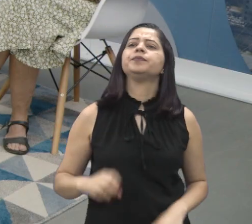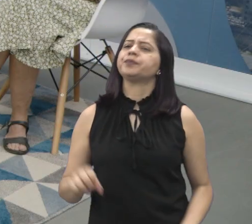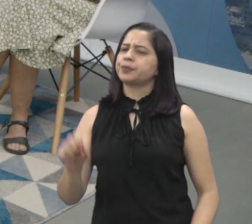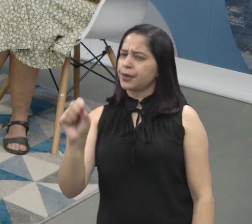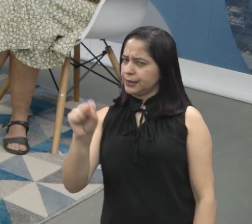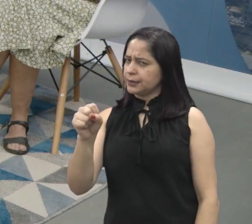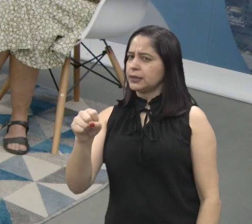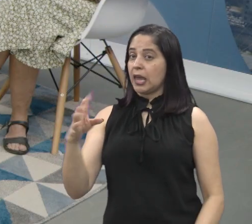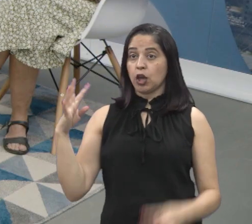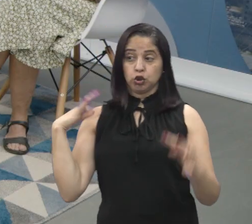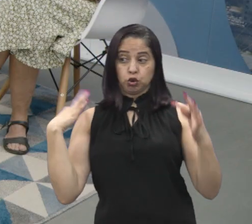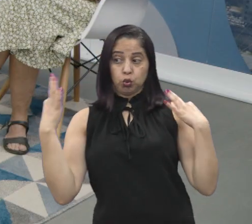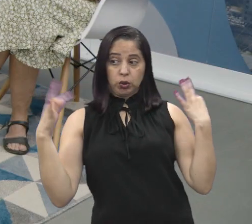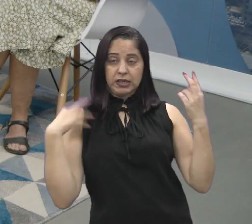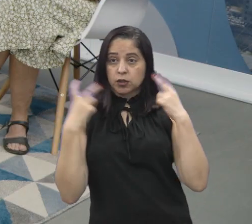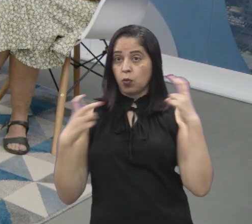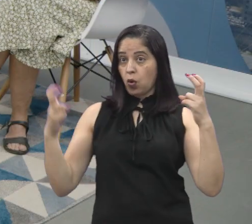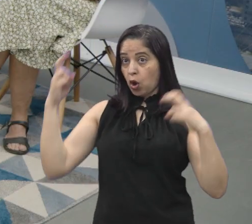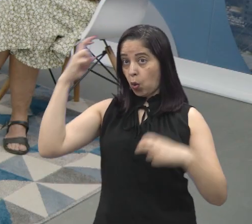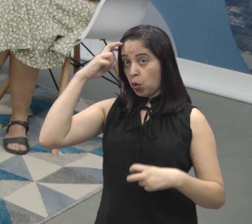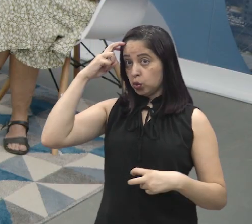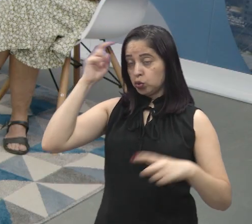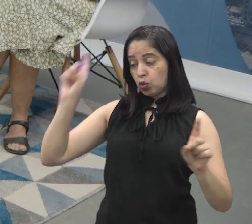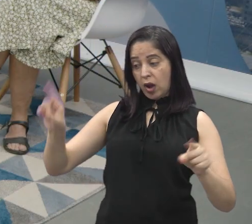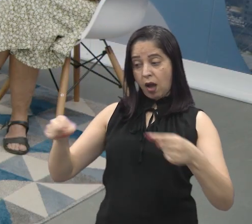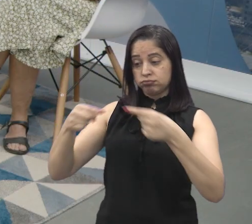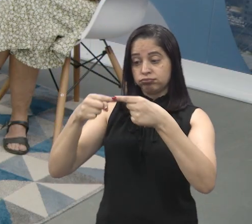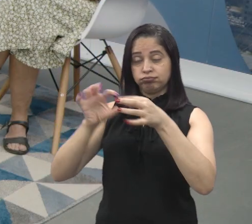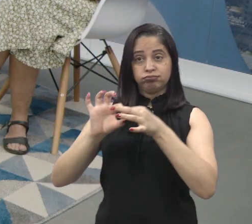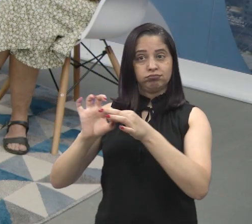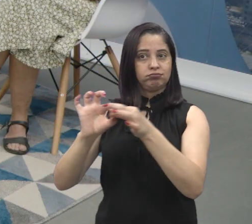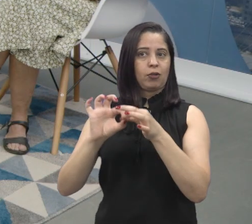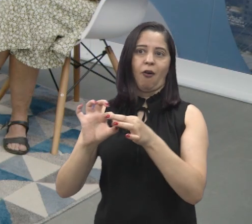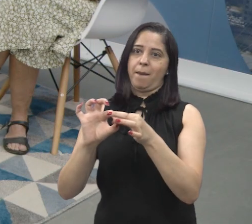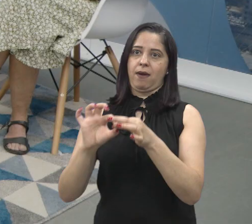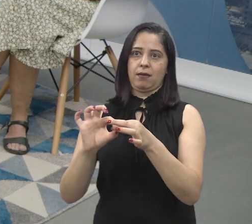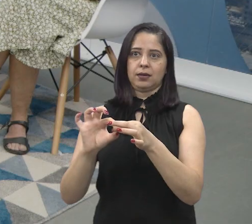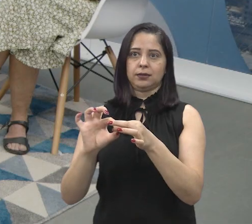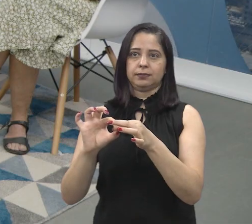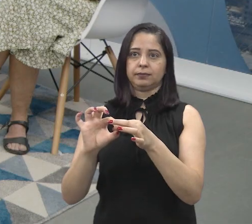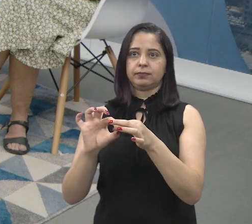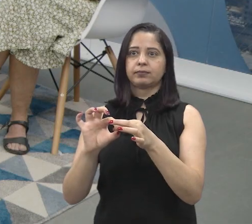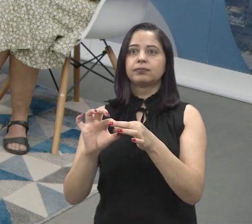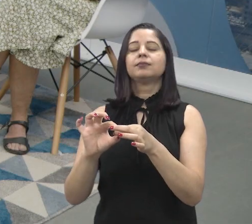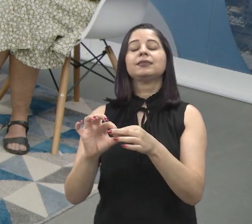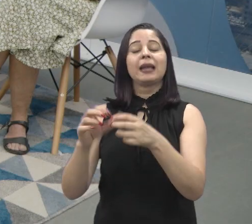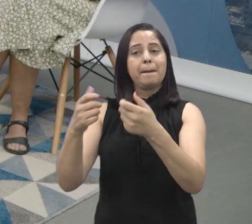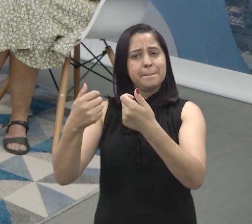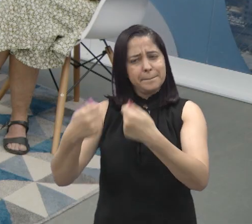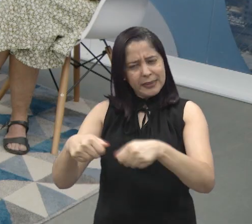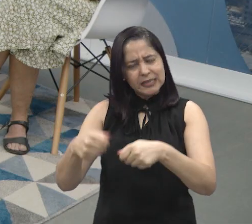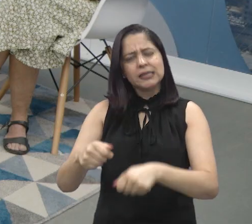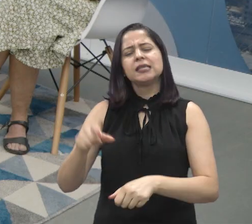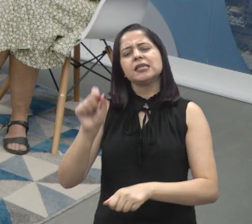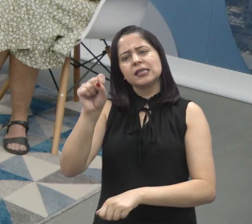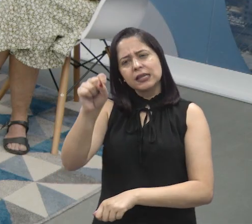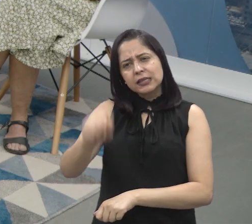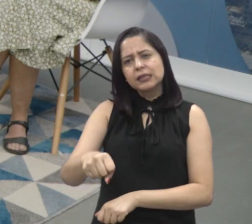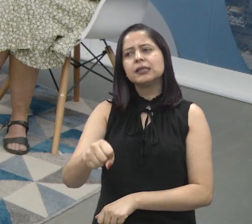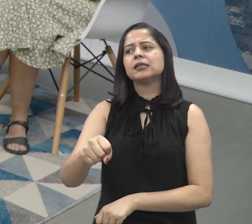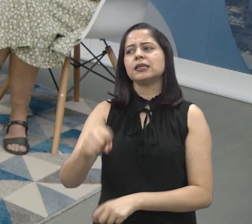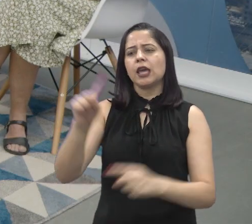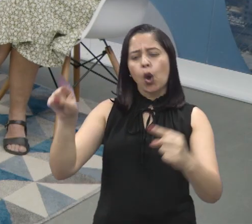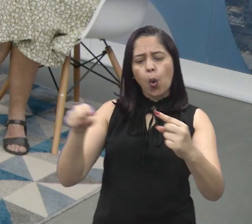O turismo e a cultura, eles caminham juntos. E o turismo tem que ter esse